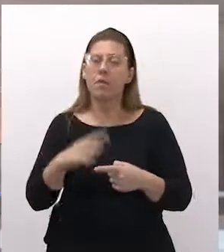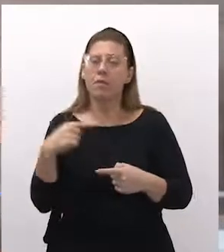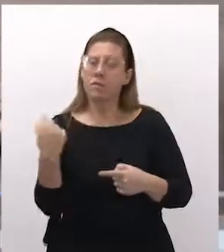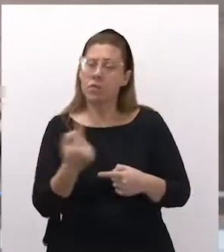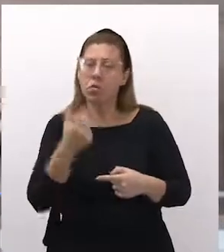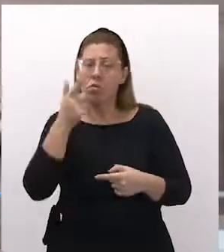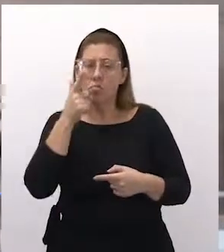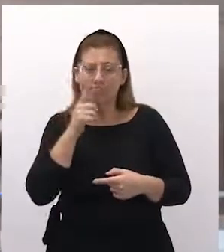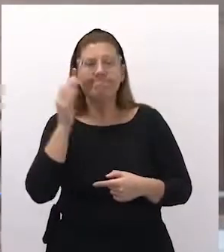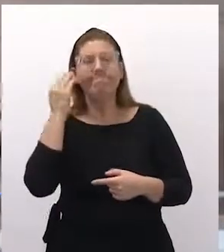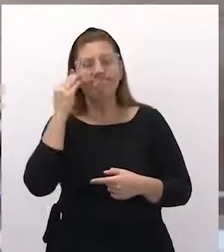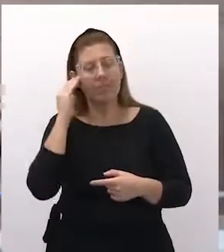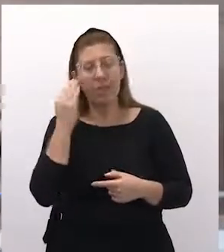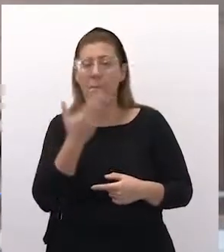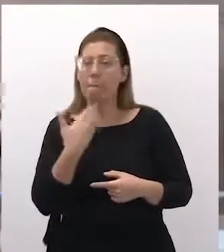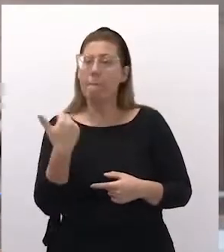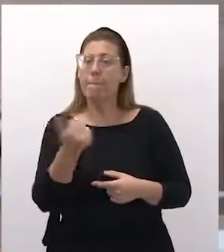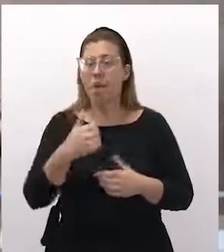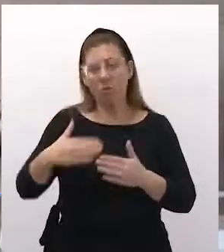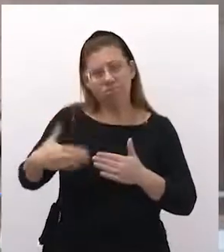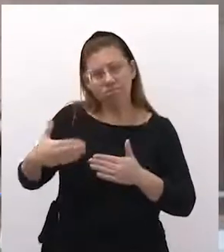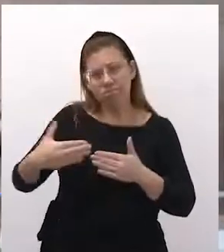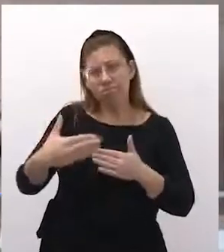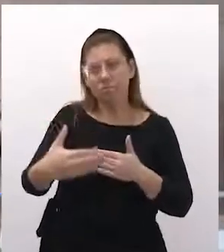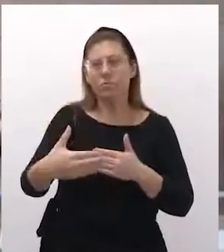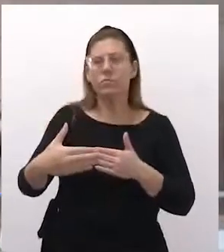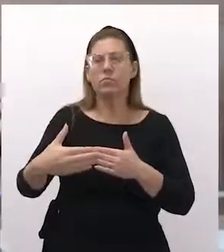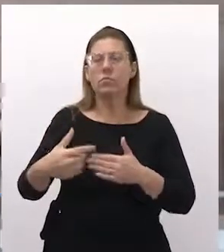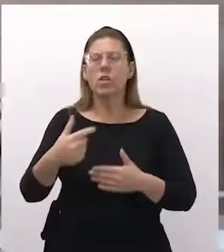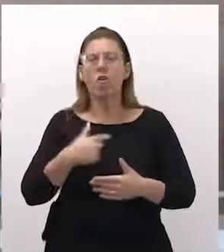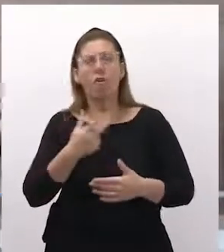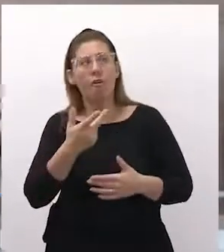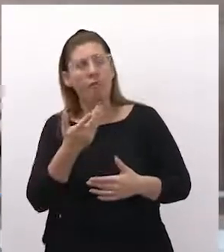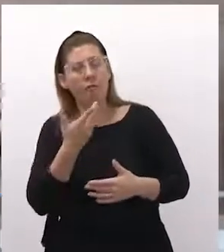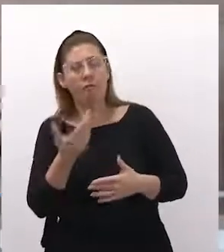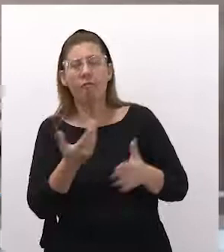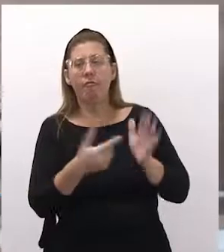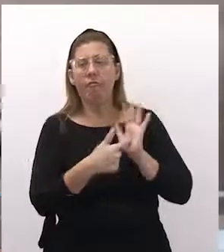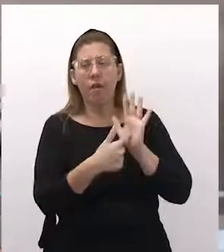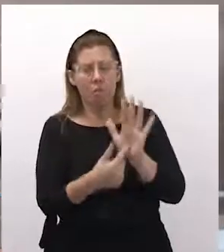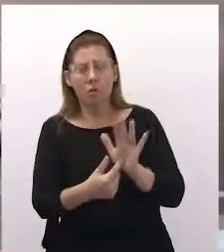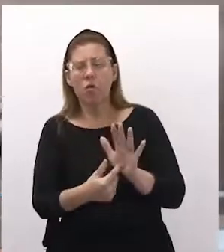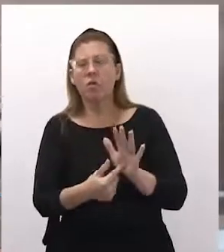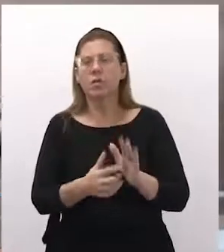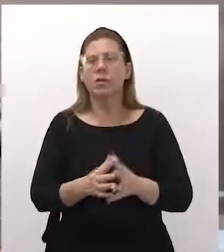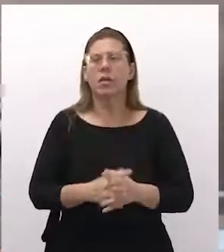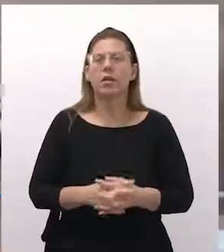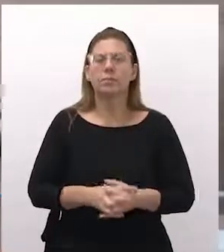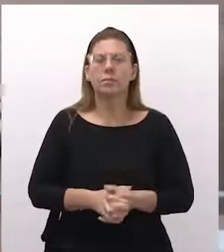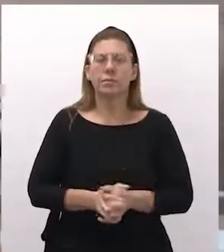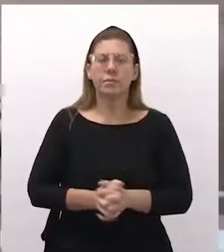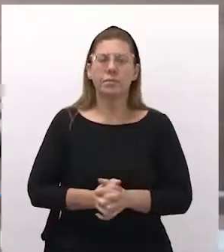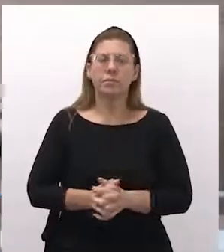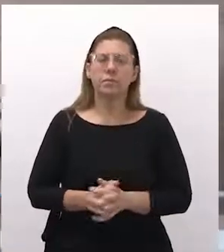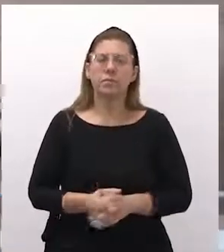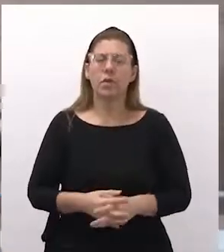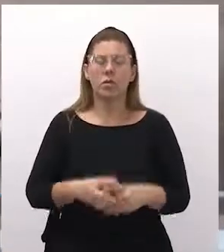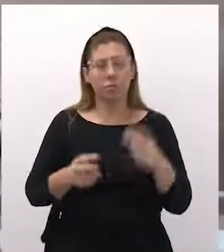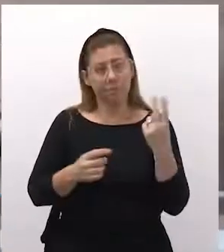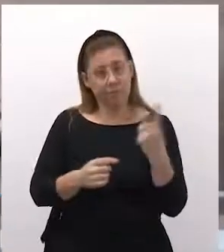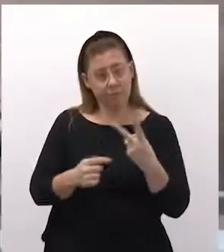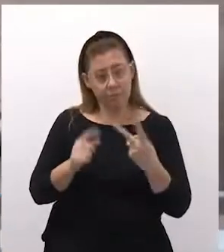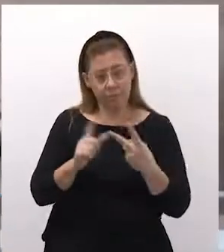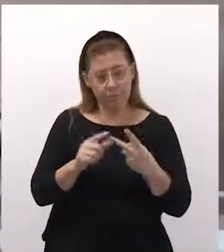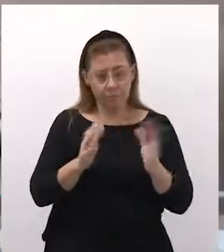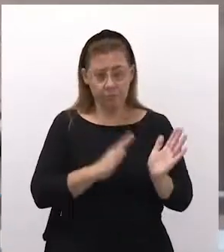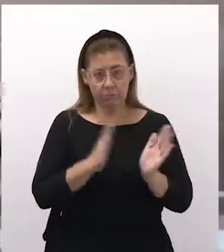conseguir compreender um pouco mais a partir da onde eu estou falando e mais ou menos a partir da onde eu tenho pensado. No segundo ponto,